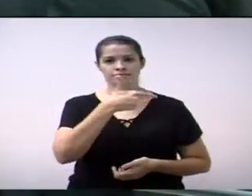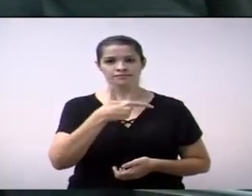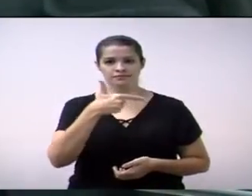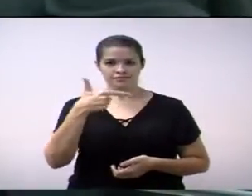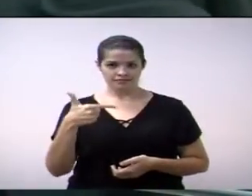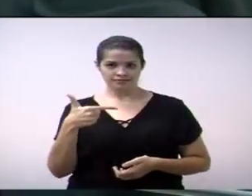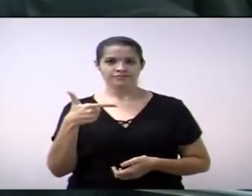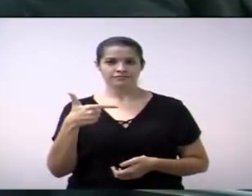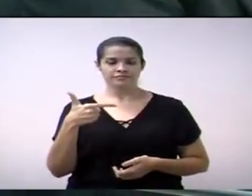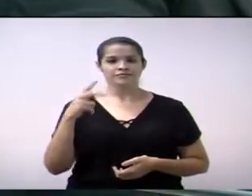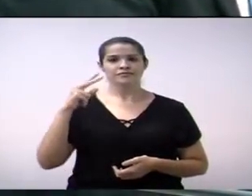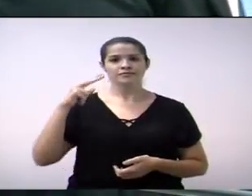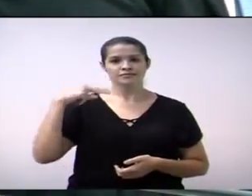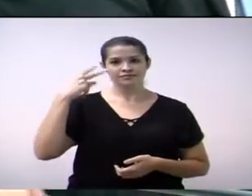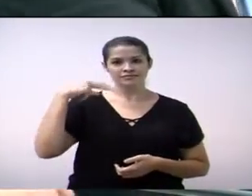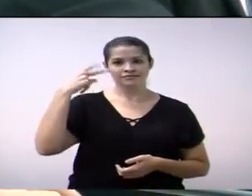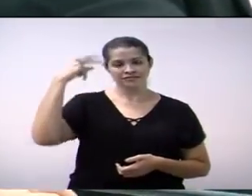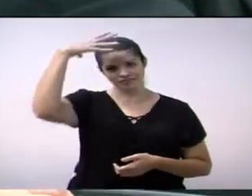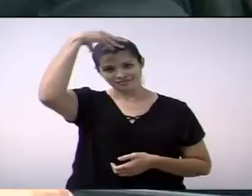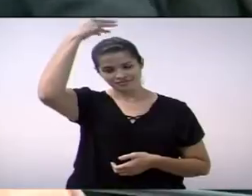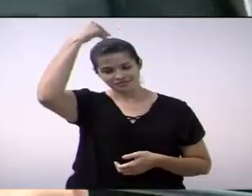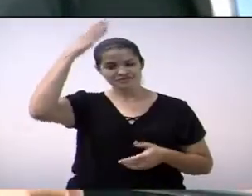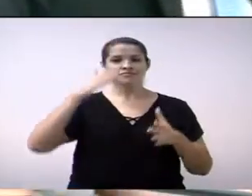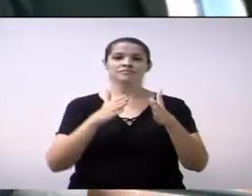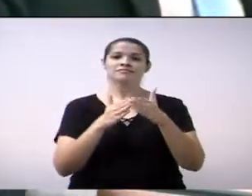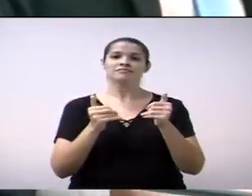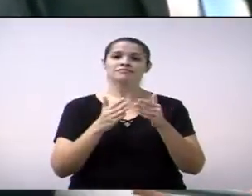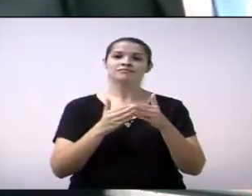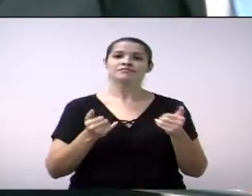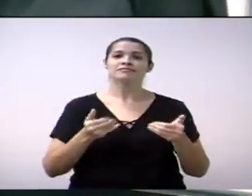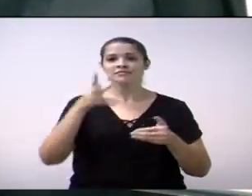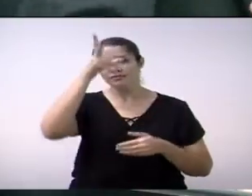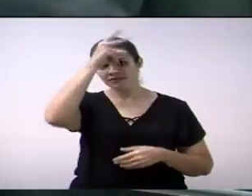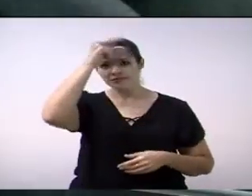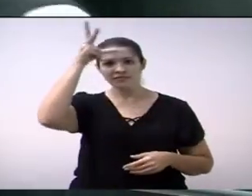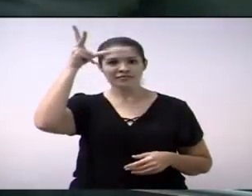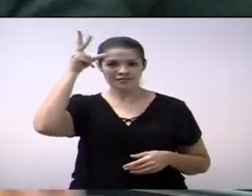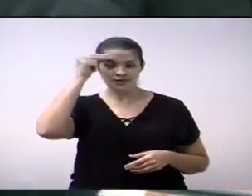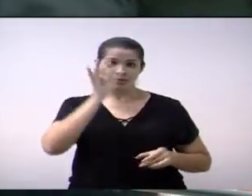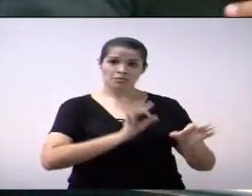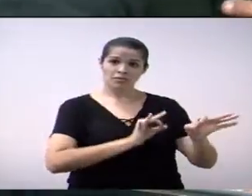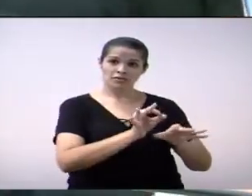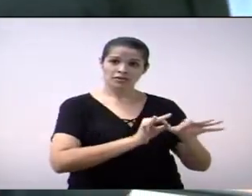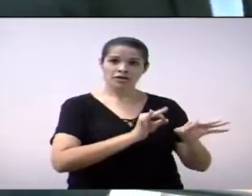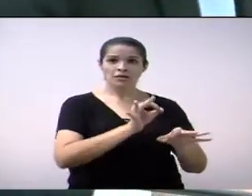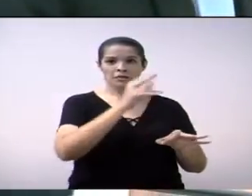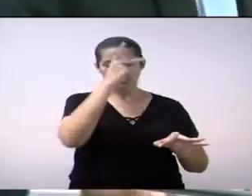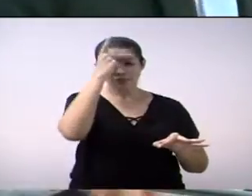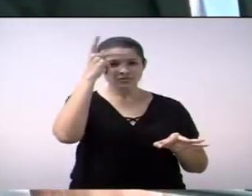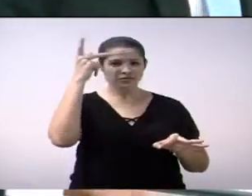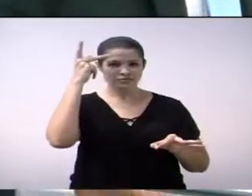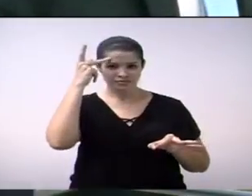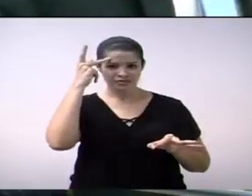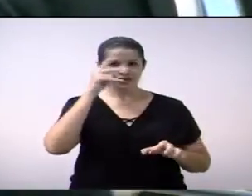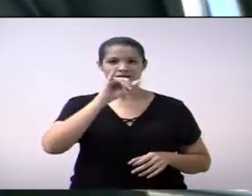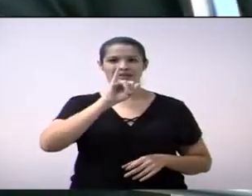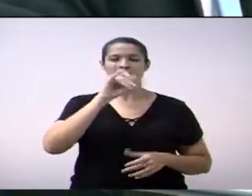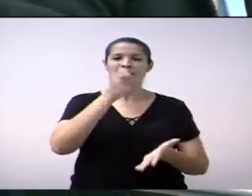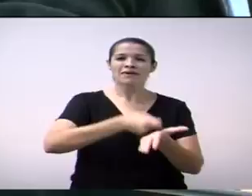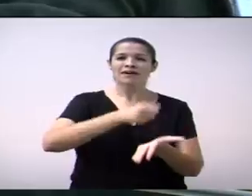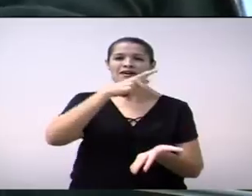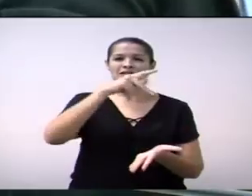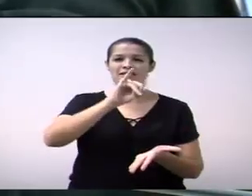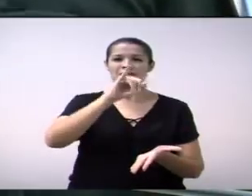vereador Xandinho Ferrari, propondo ao Executivo elaboração de projeto de lei para isenção de pagamento de IPTU a